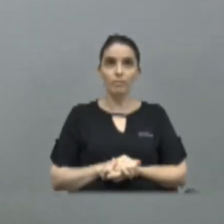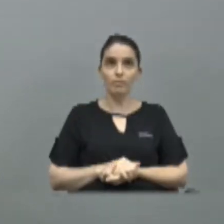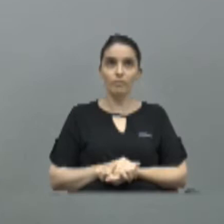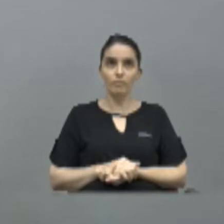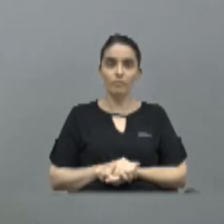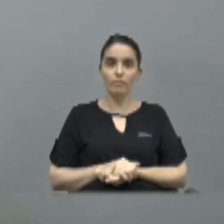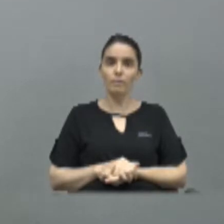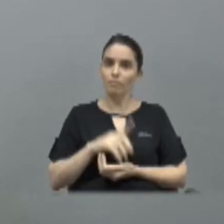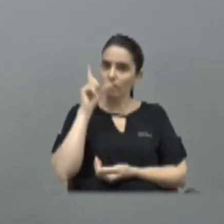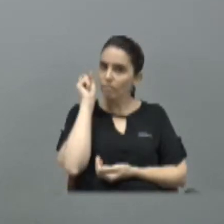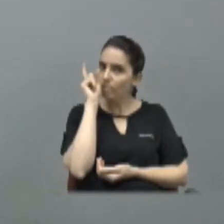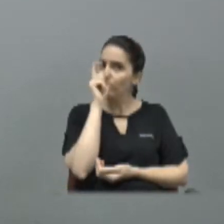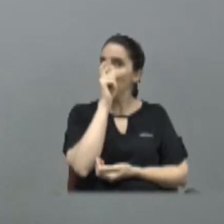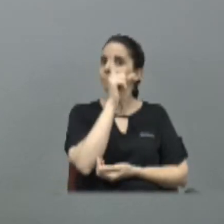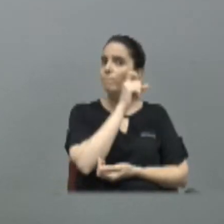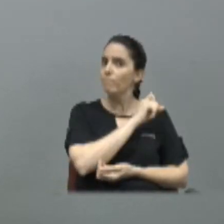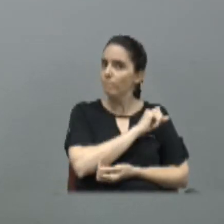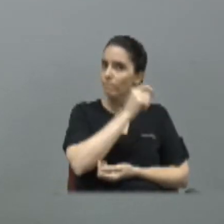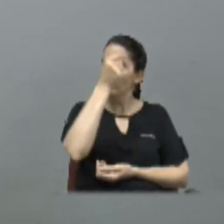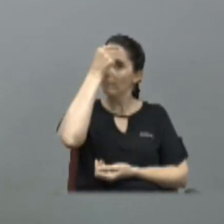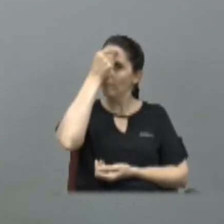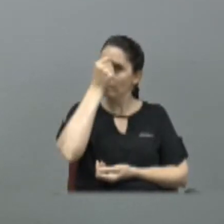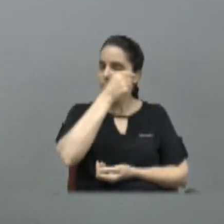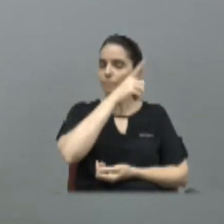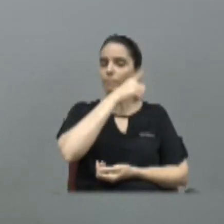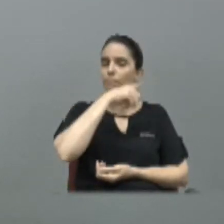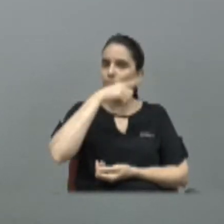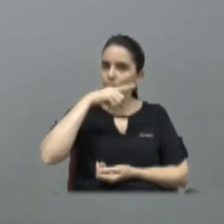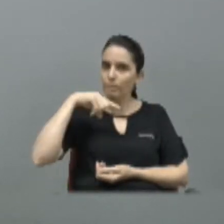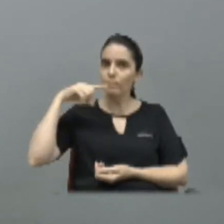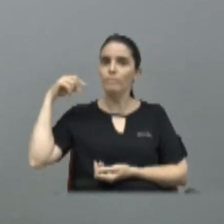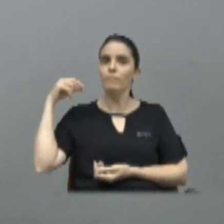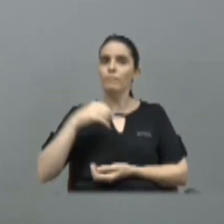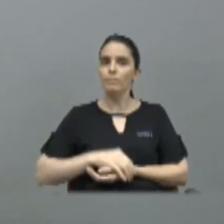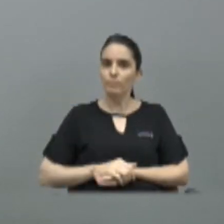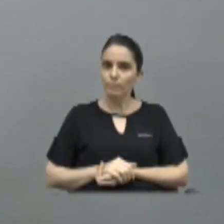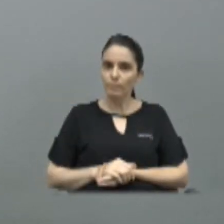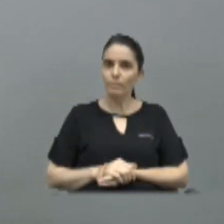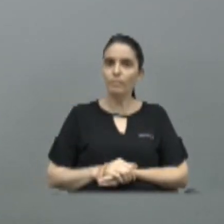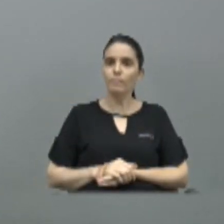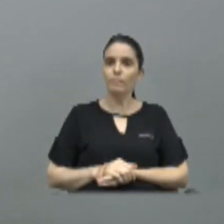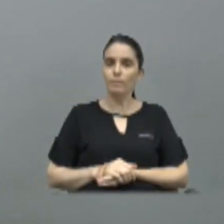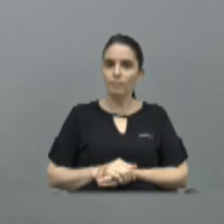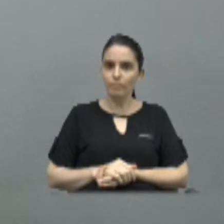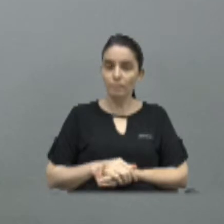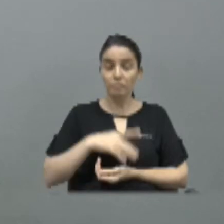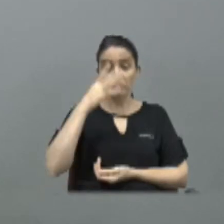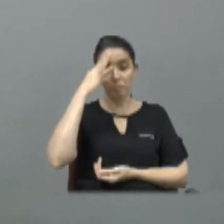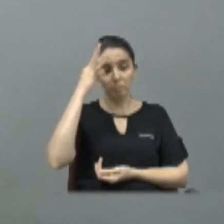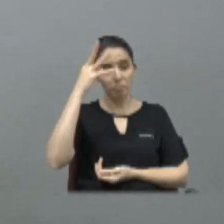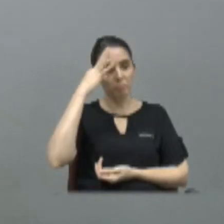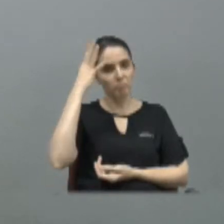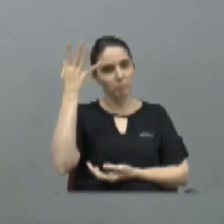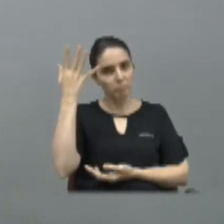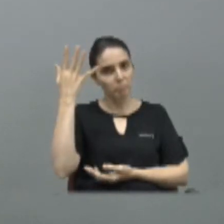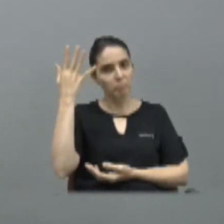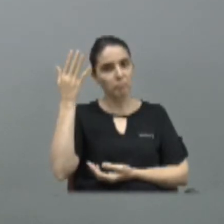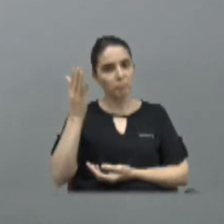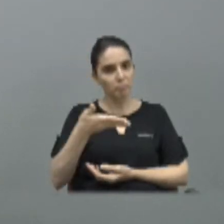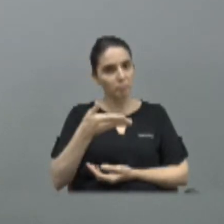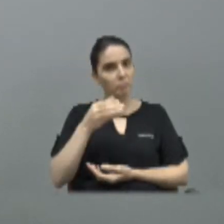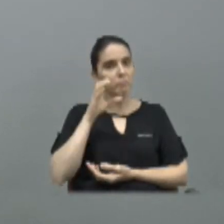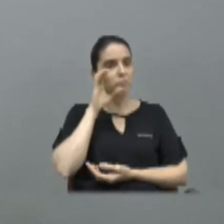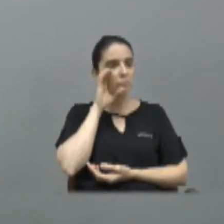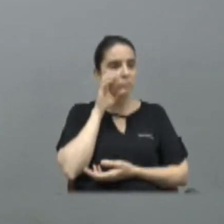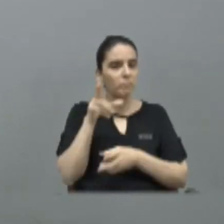A coisa está difícil, doutor Rafael, doutora Mayra. Vocês, eu imagino que vocês passam. Estou vendo hoje, pela primeira vez,